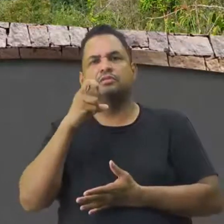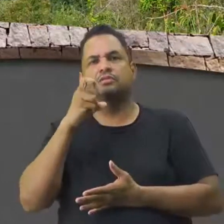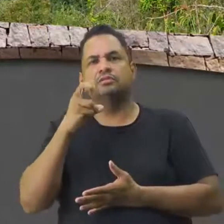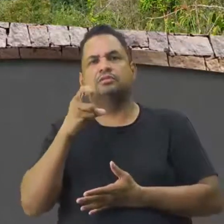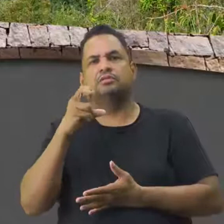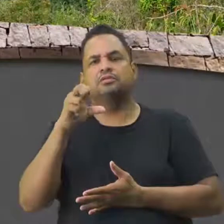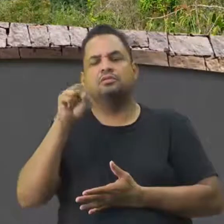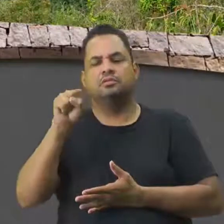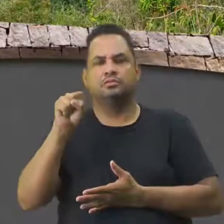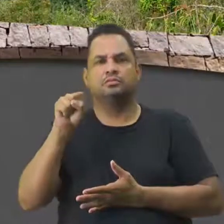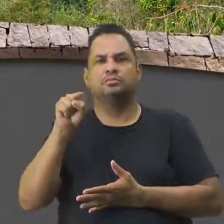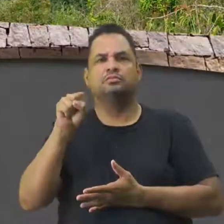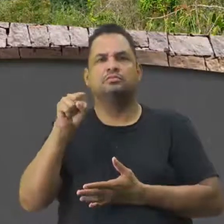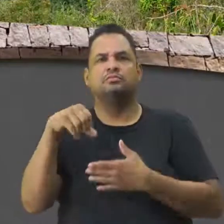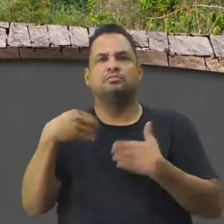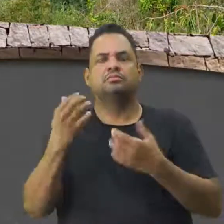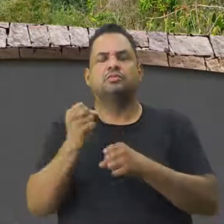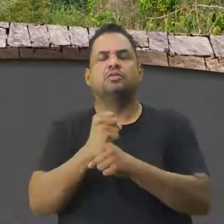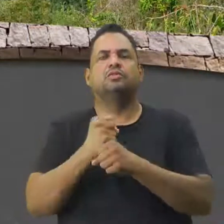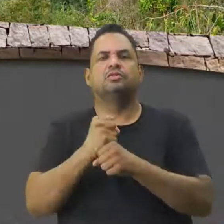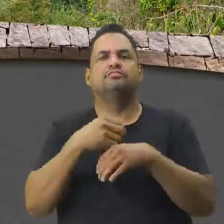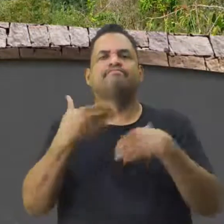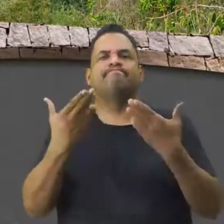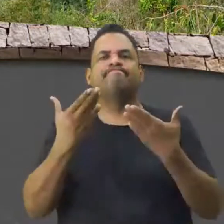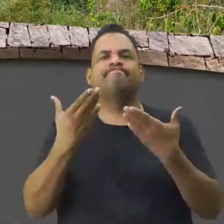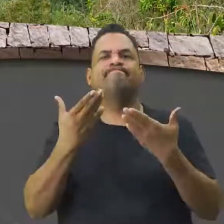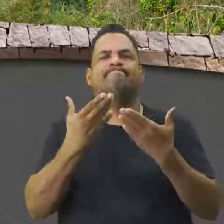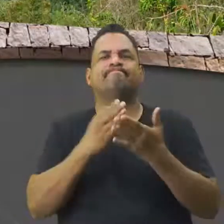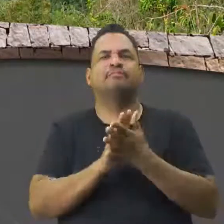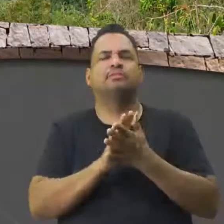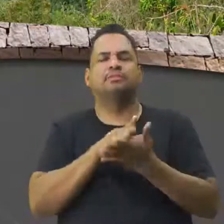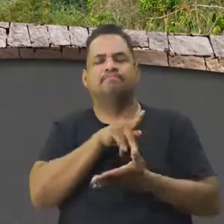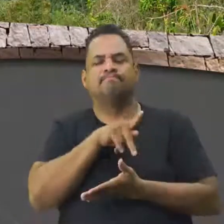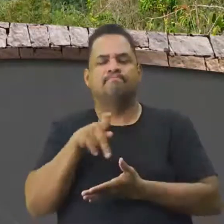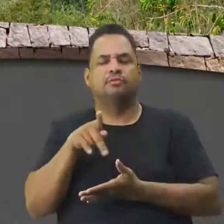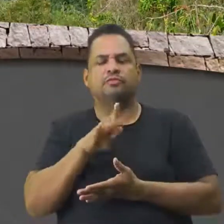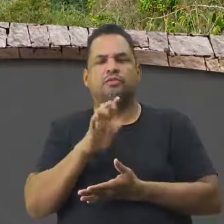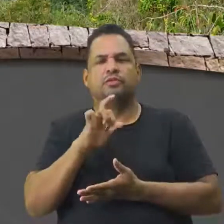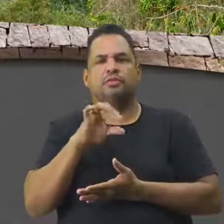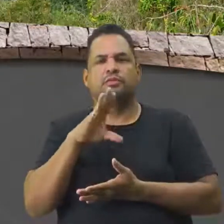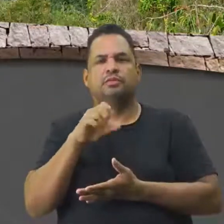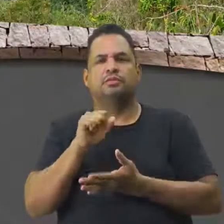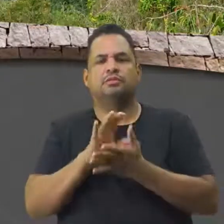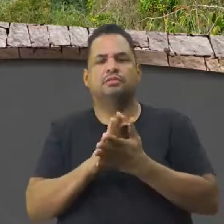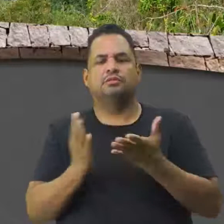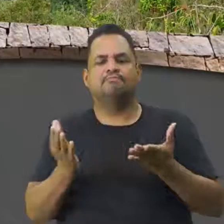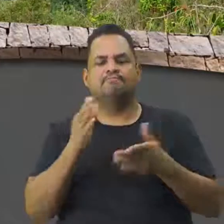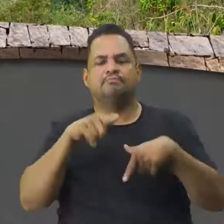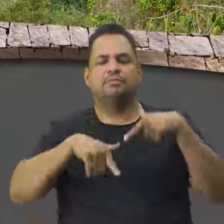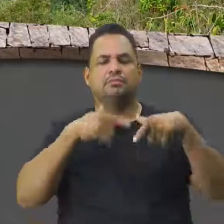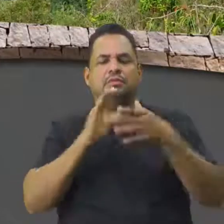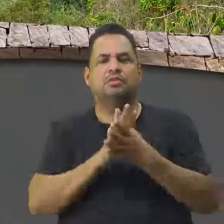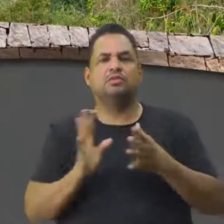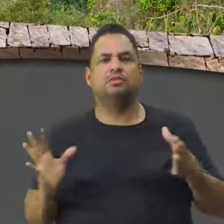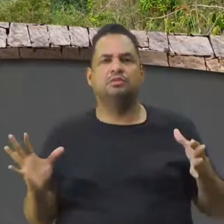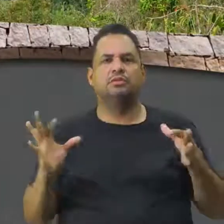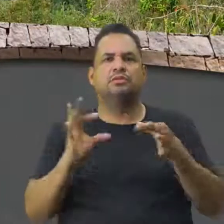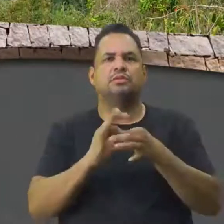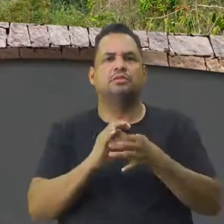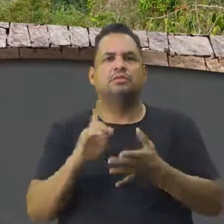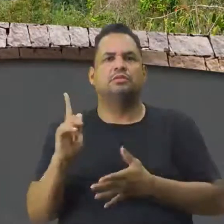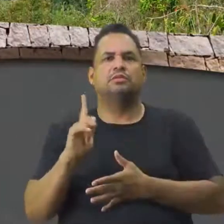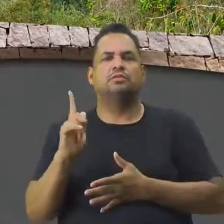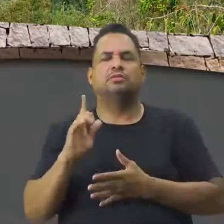1958. Olha como o Arimateia trabalha contextualizando. A geografia